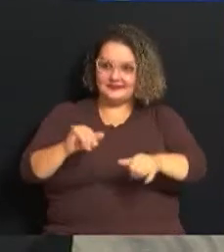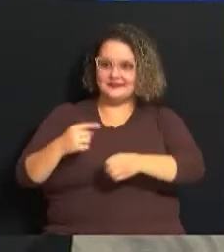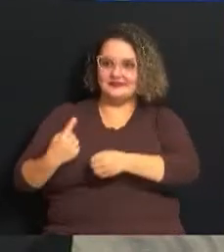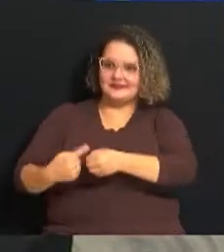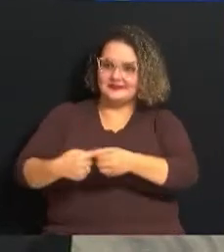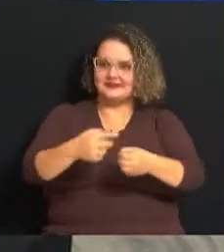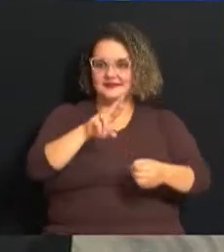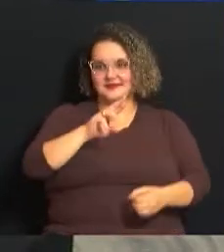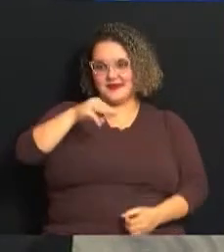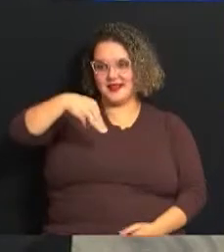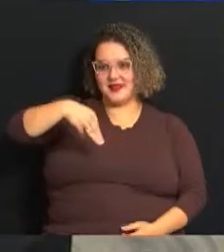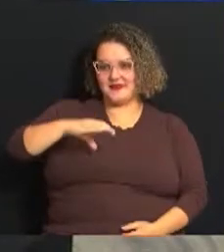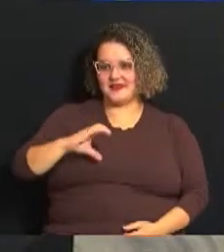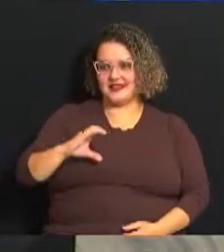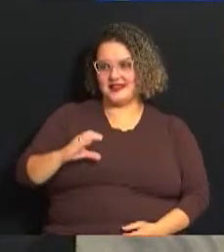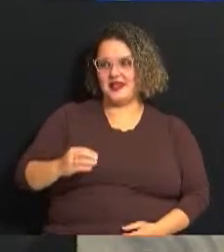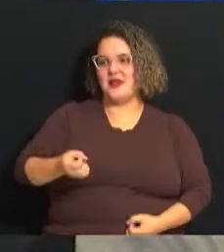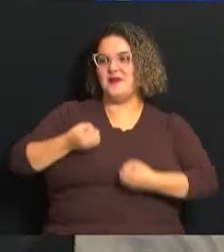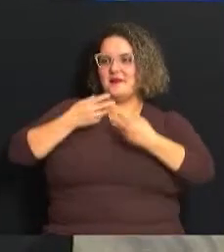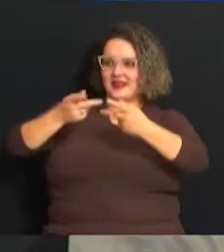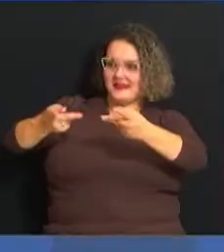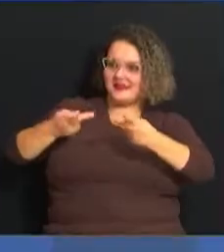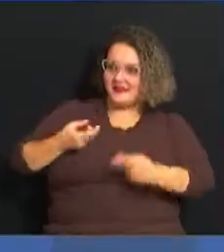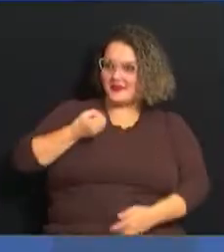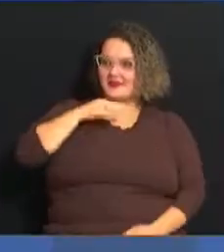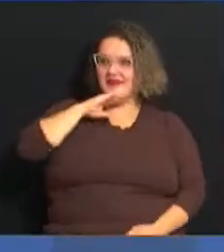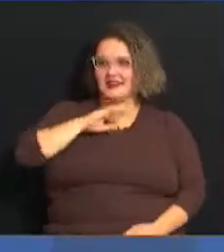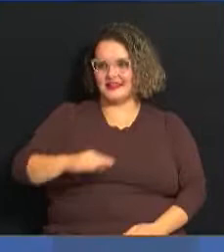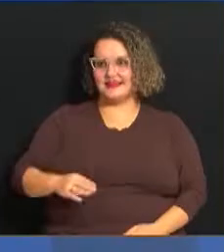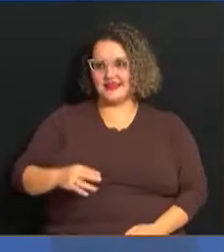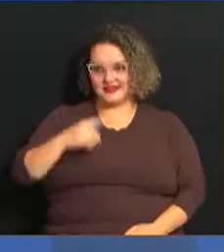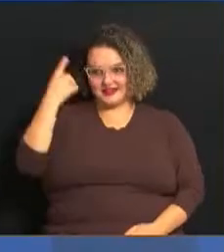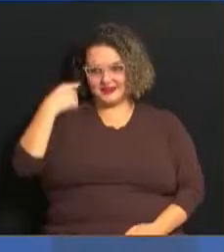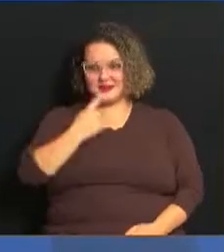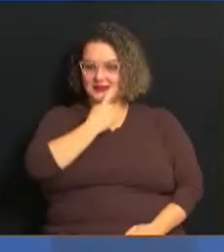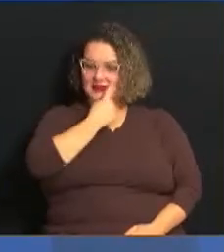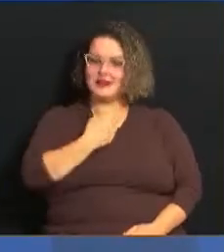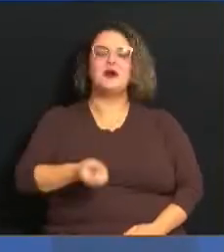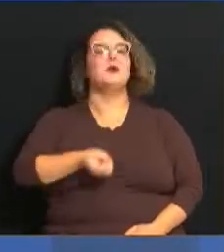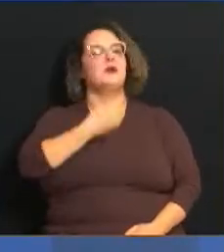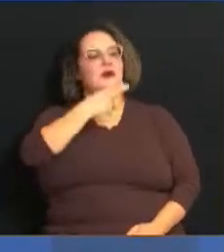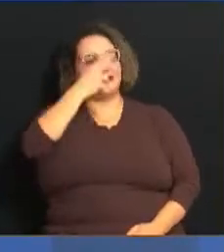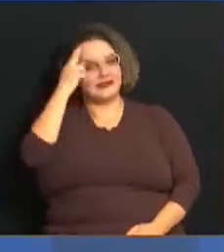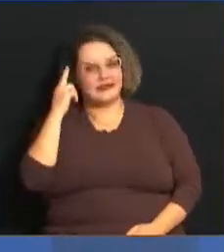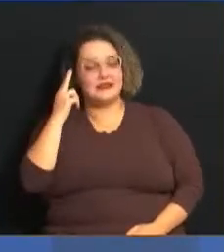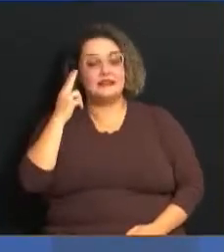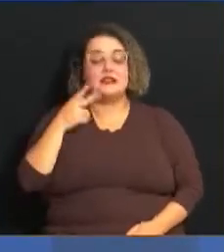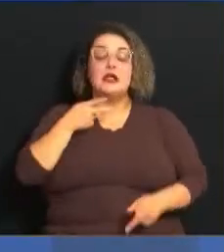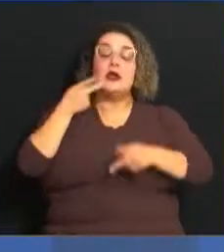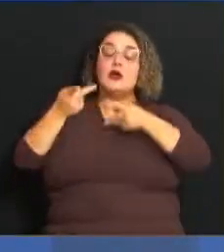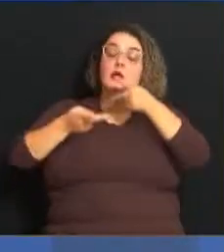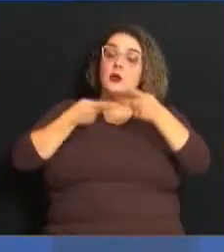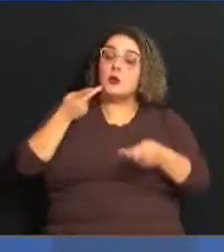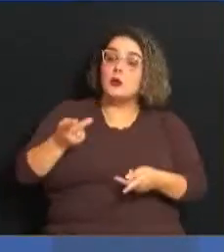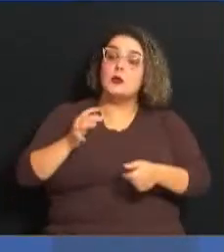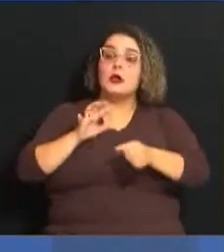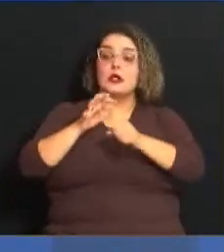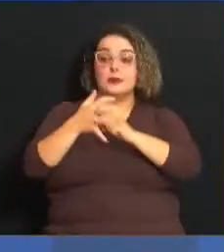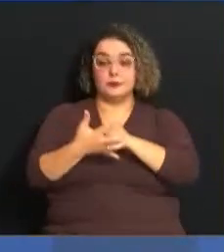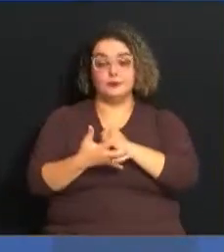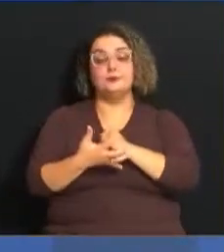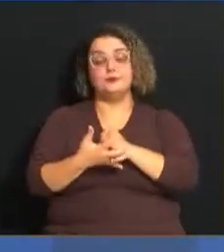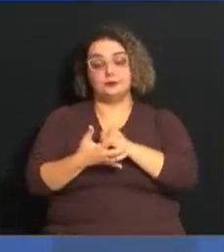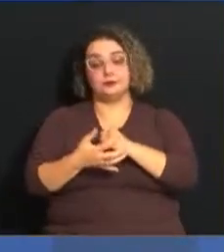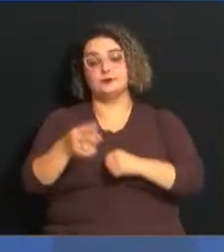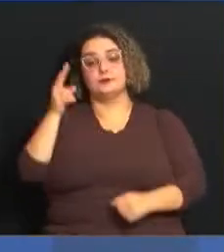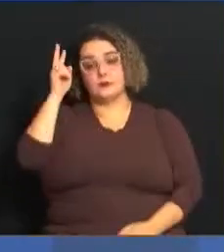Seja bem-vindo e boa tarde, Mirna. Boa tarde, Gabriel. E a gente começa falando sobre a Covid-19, lembrando que, de